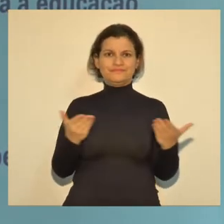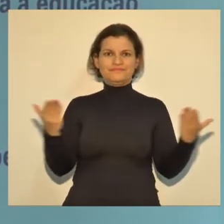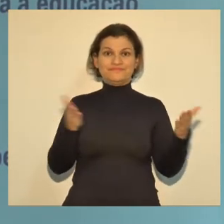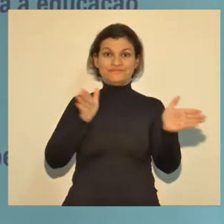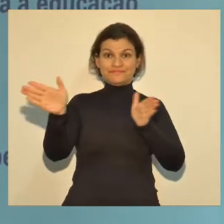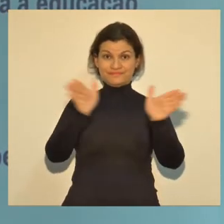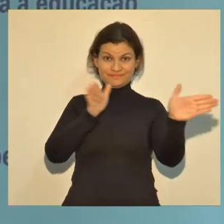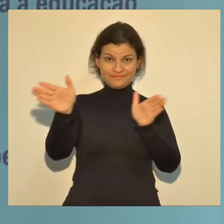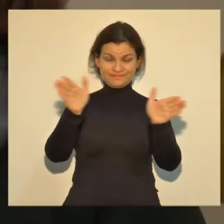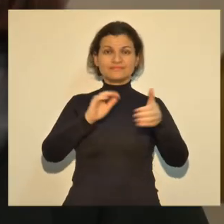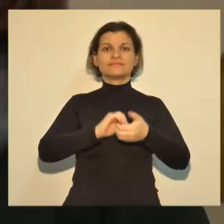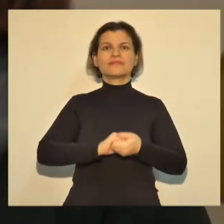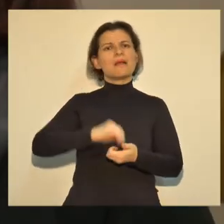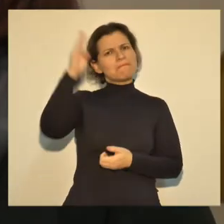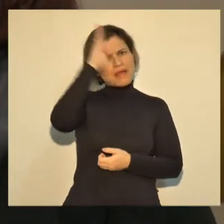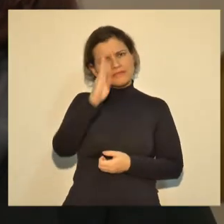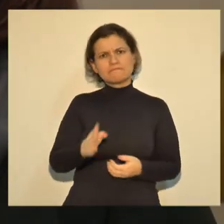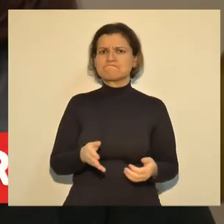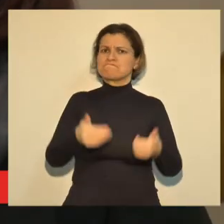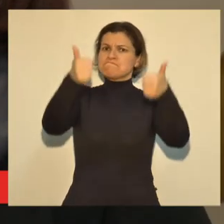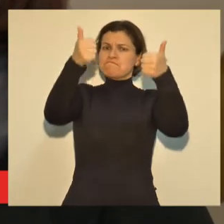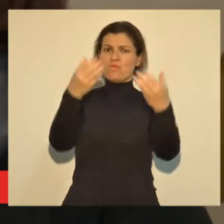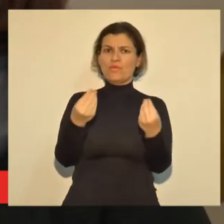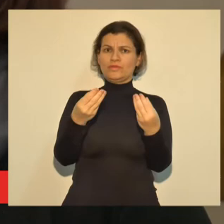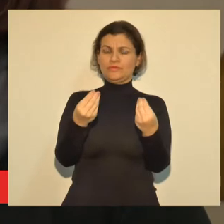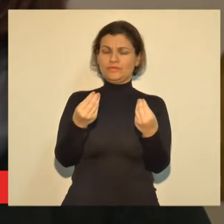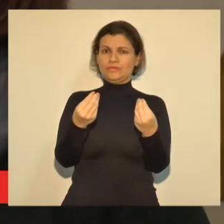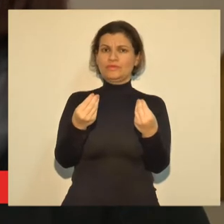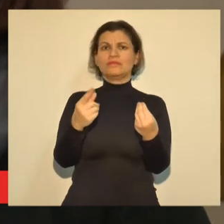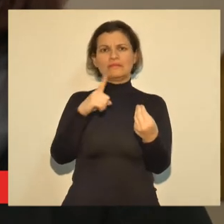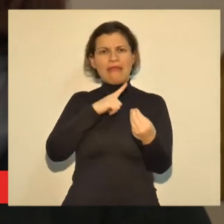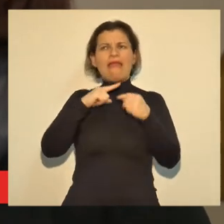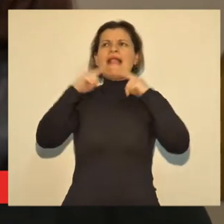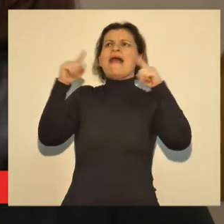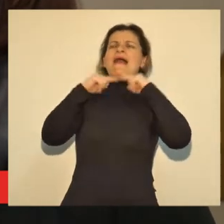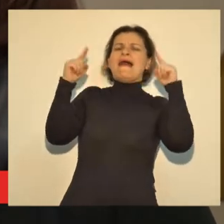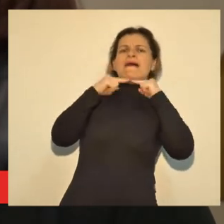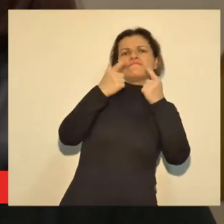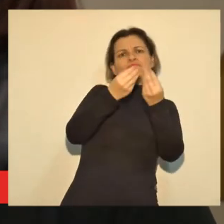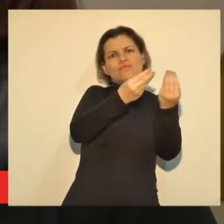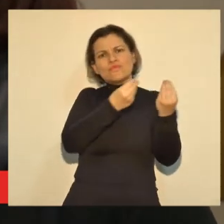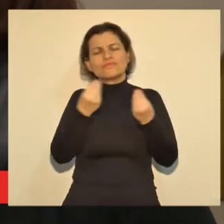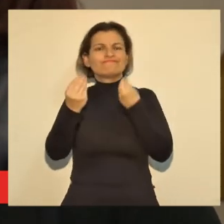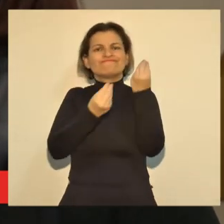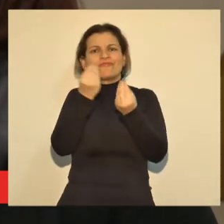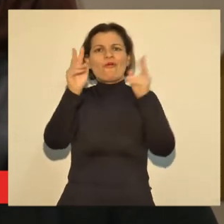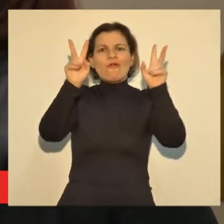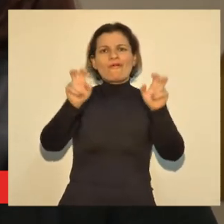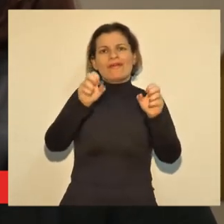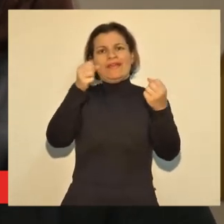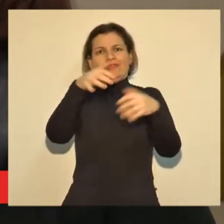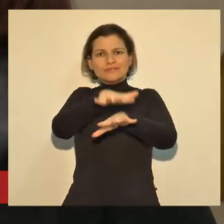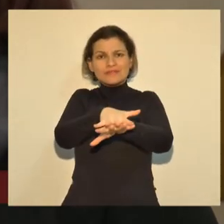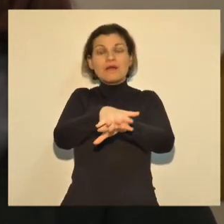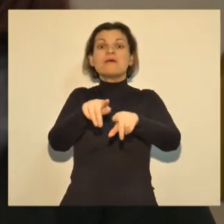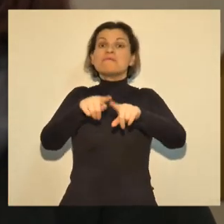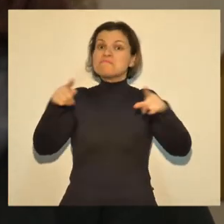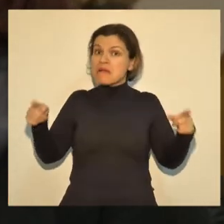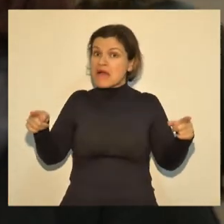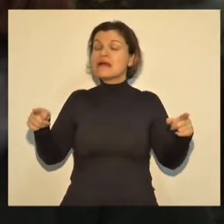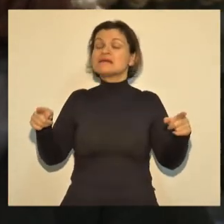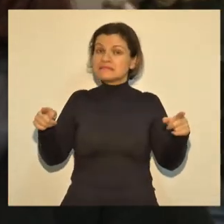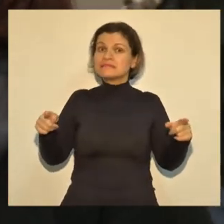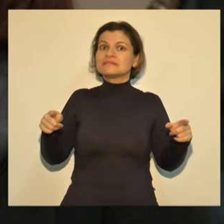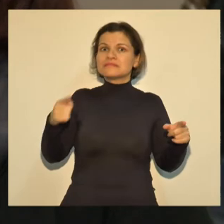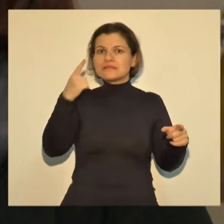em acessibilidade. O Brasil, ele melhorou muito, ainda que há uma reclamação bem grande da questão da inclusão, mas